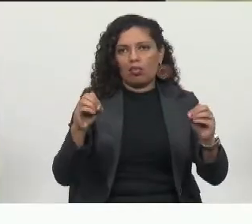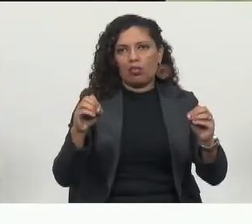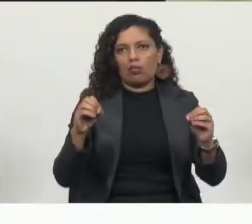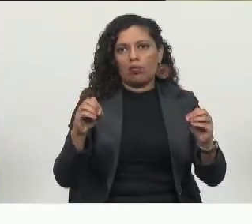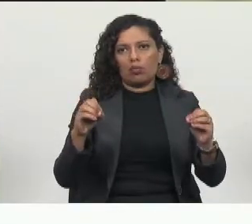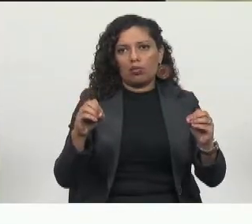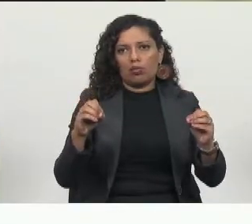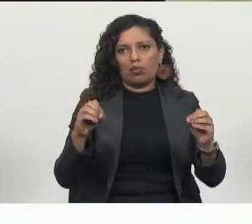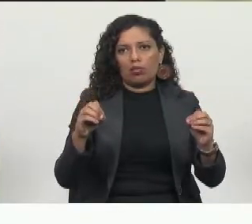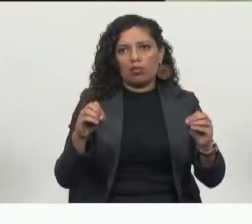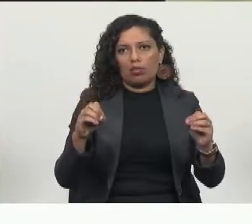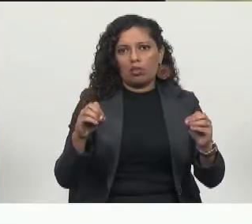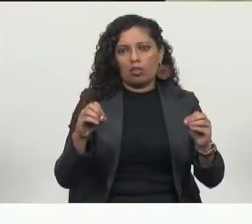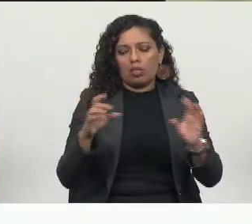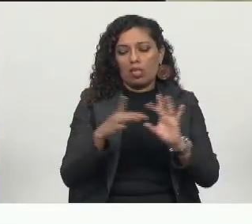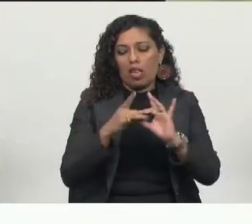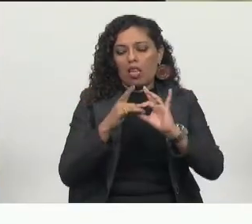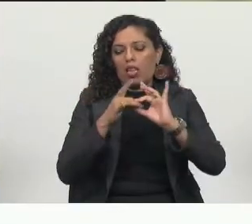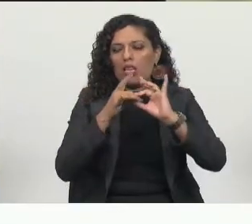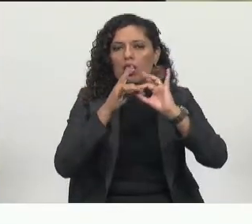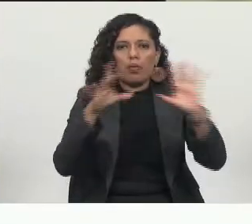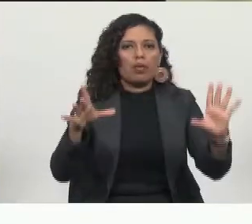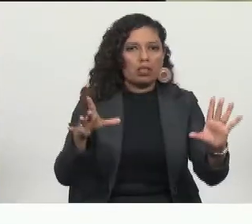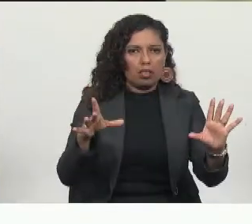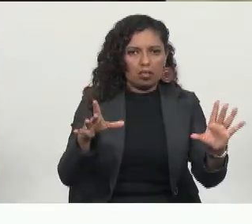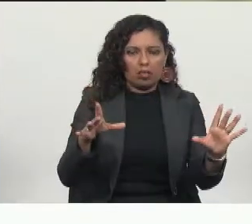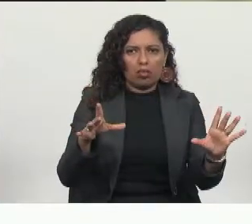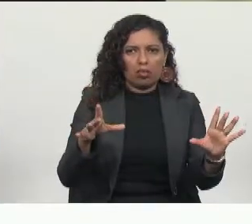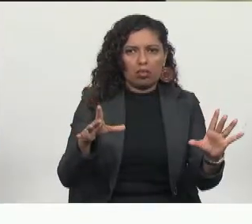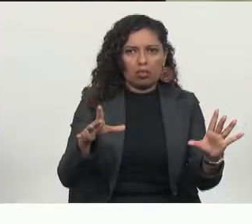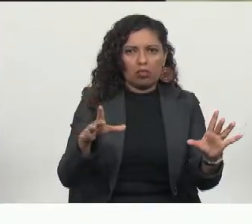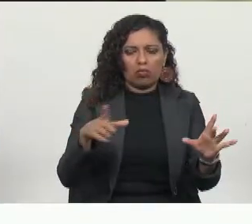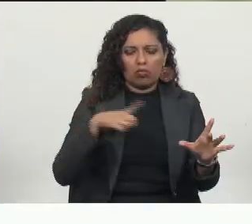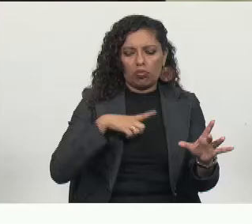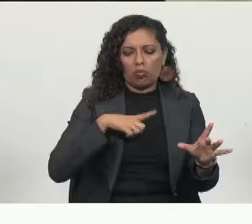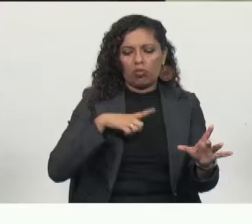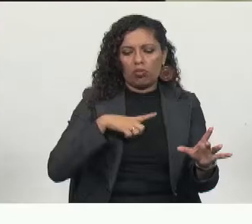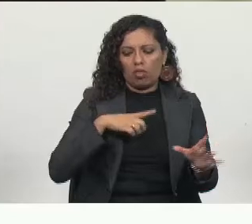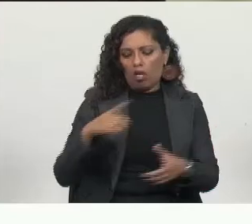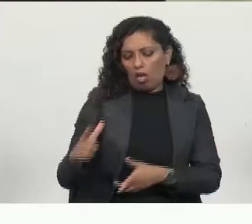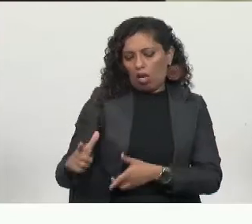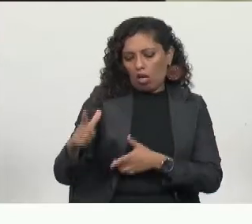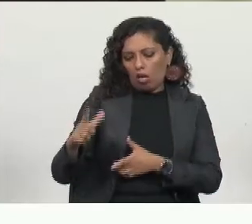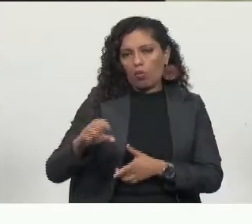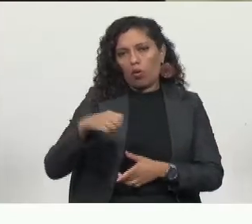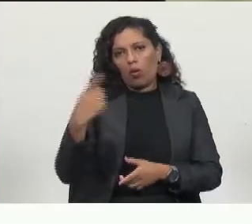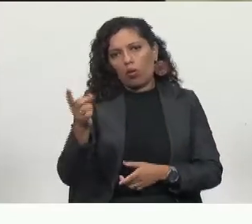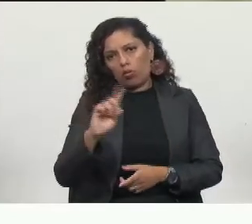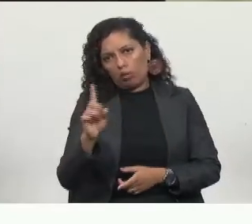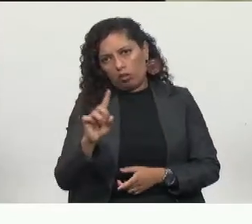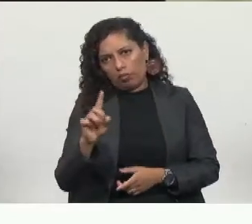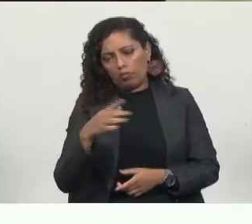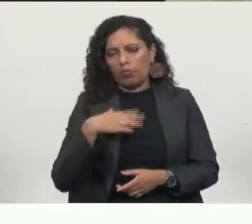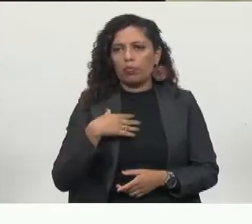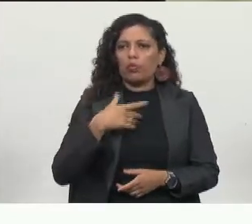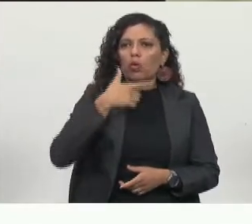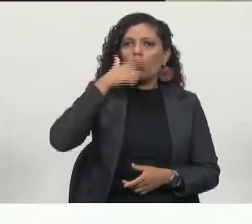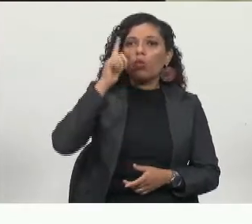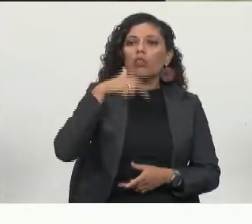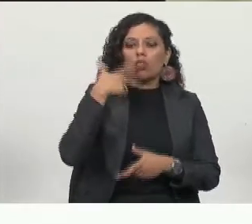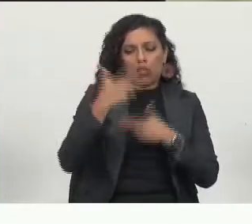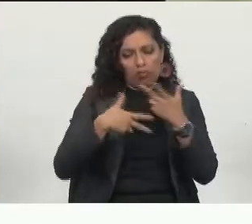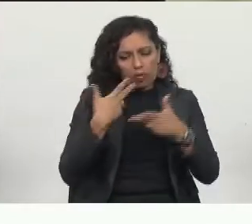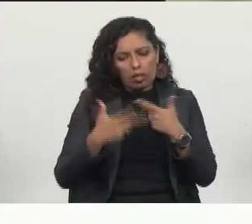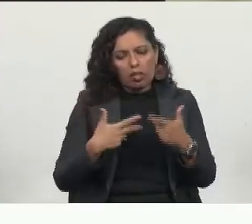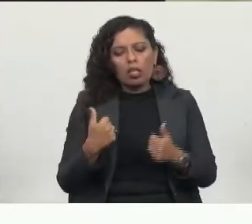dessa facultatividade em relação ao porte de arma. Eu ontem me posicionei favoravelmente ao porte de arma